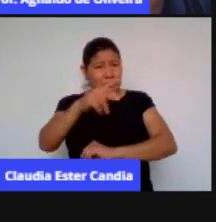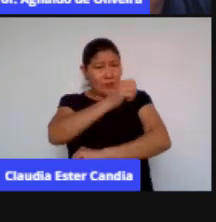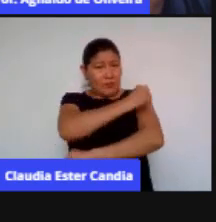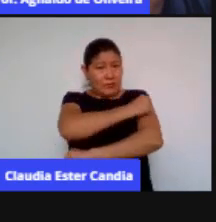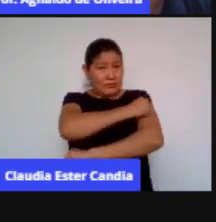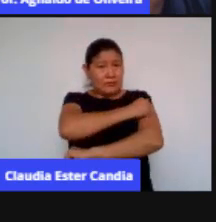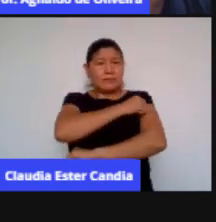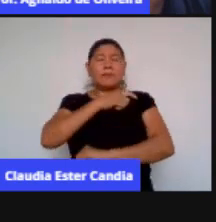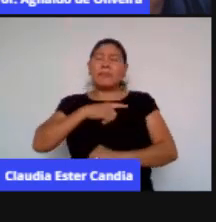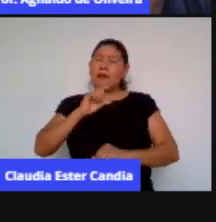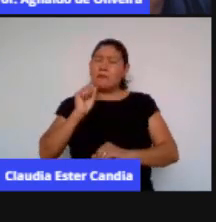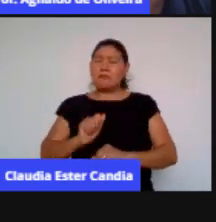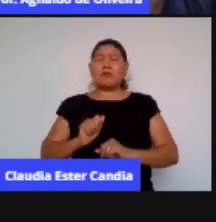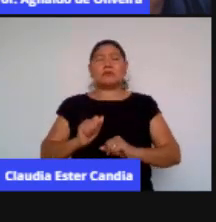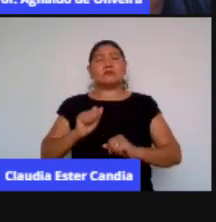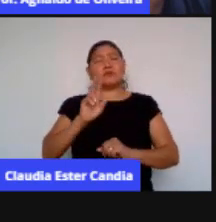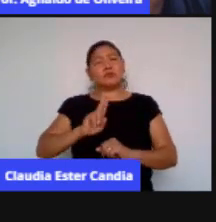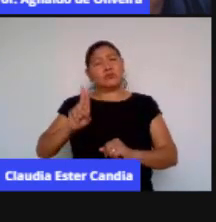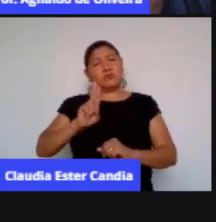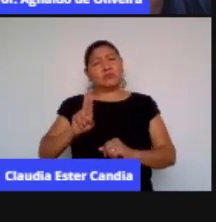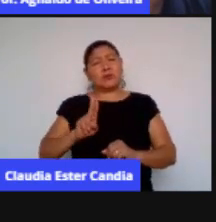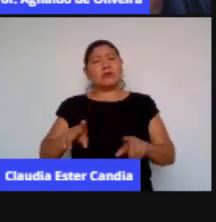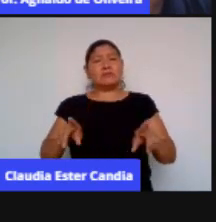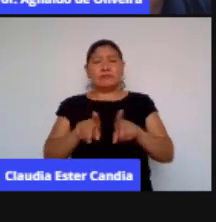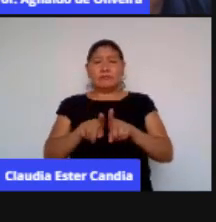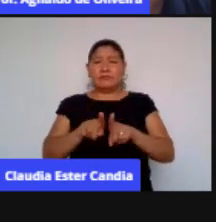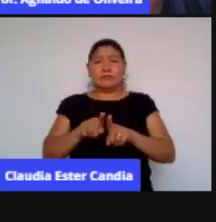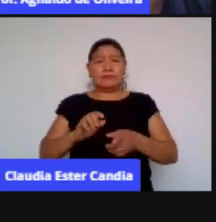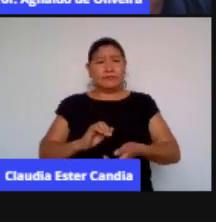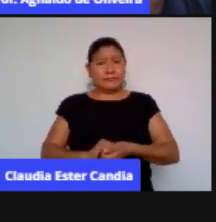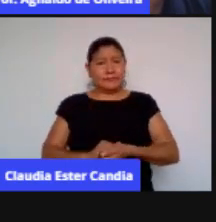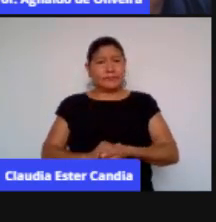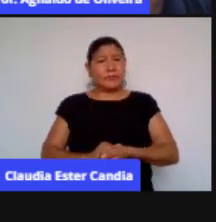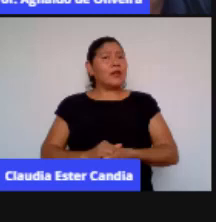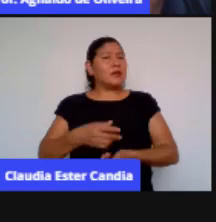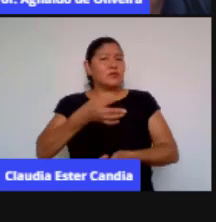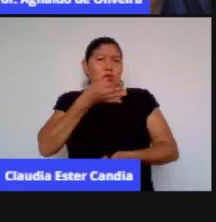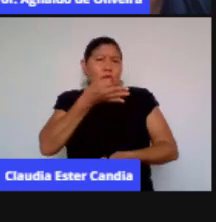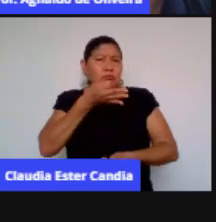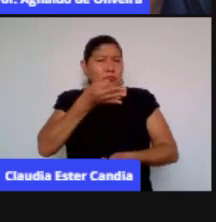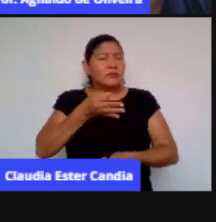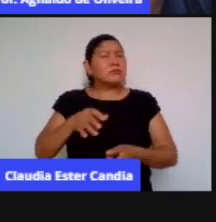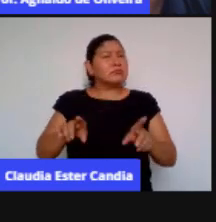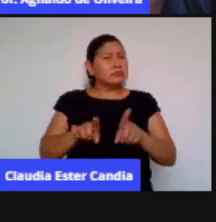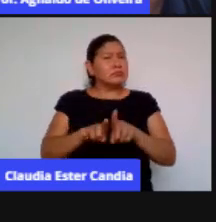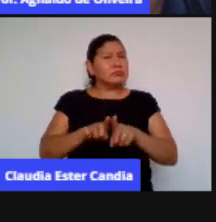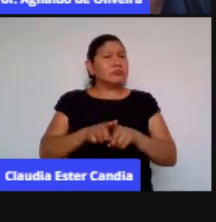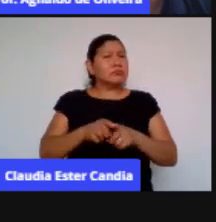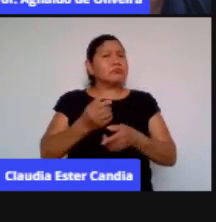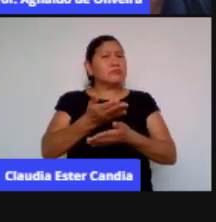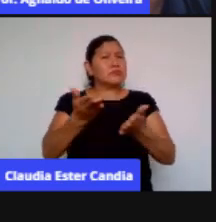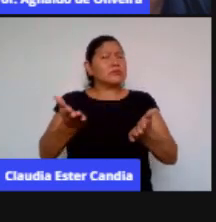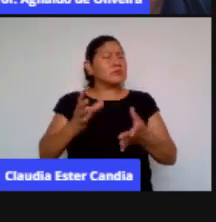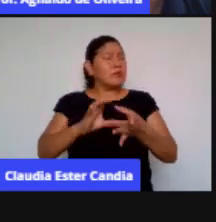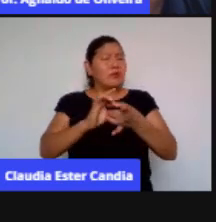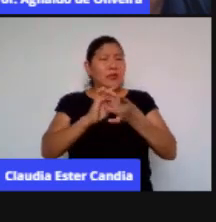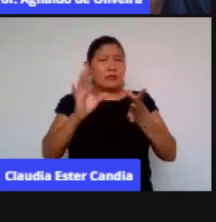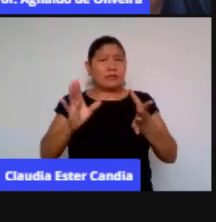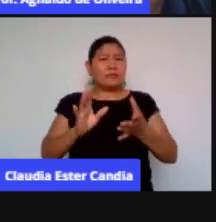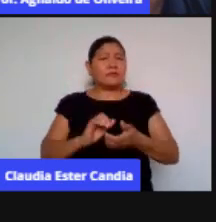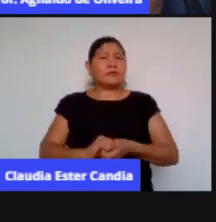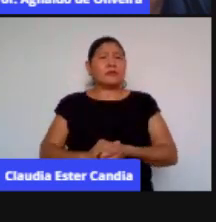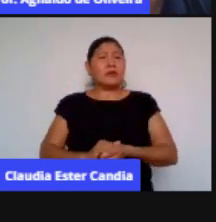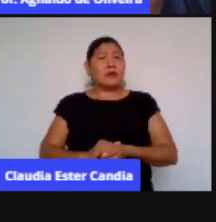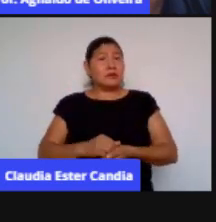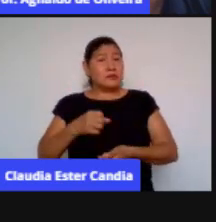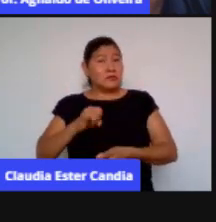certa melhor maneira para lidar com essa situação. Então, fica a dica aí, né, para quem puder, quem tiver interesse, também pode perguntar